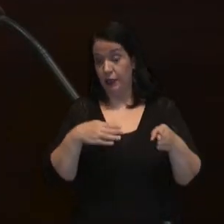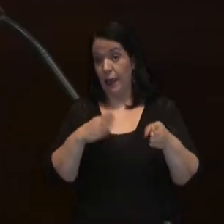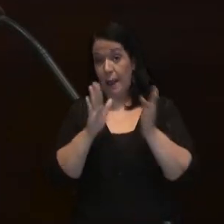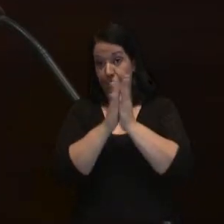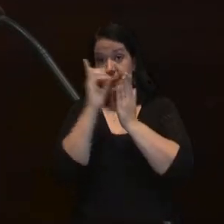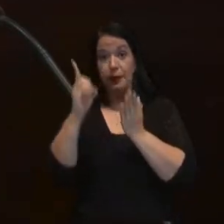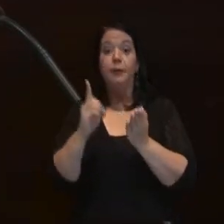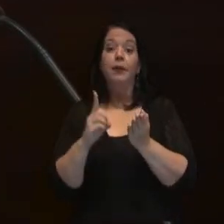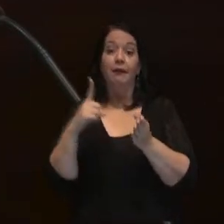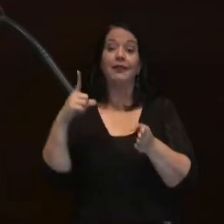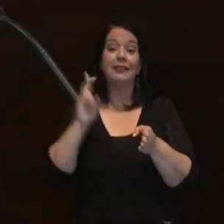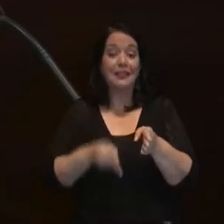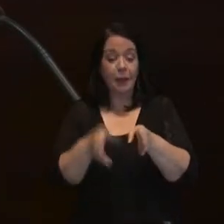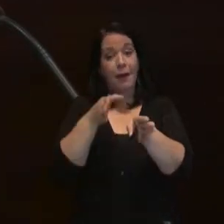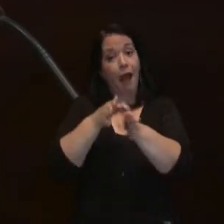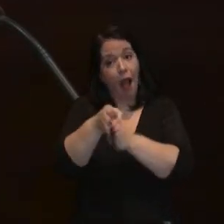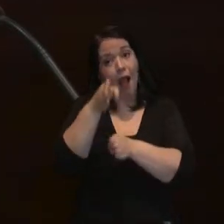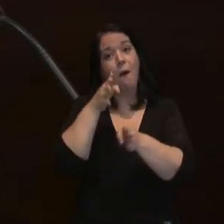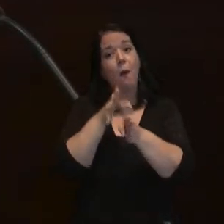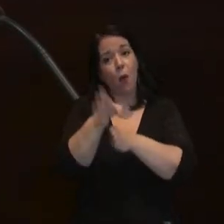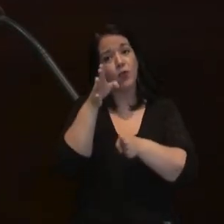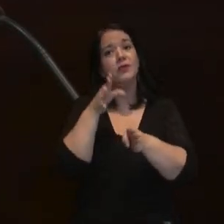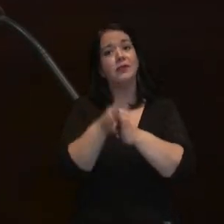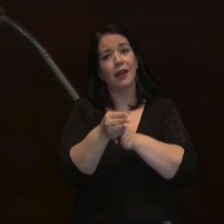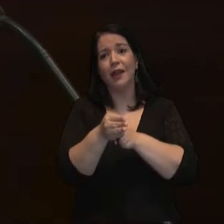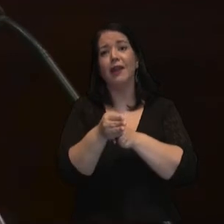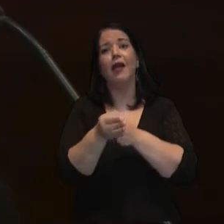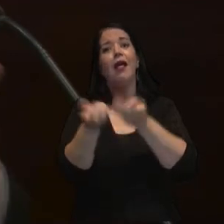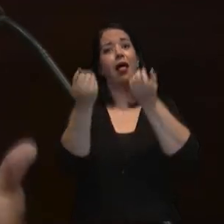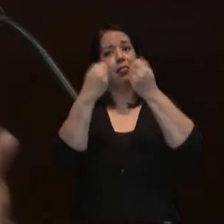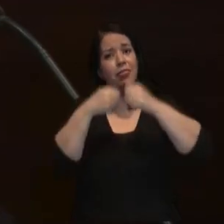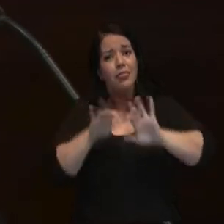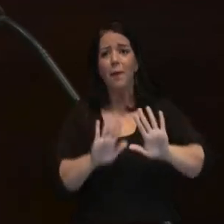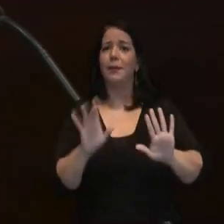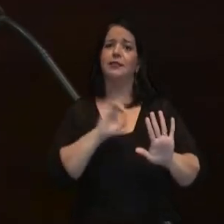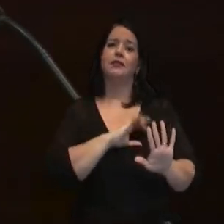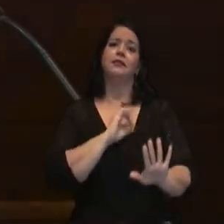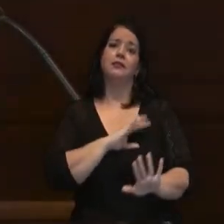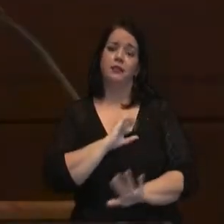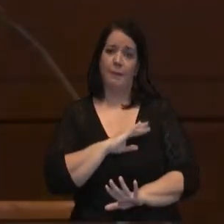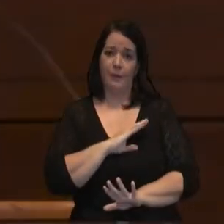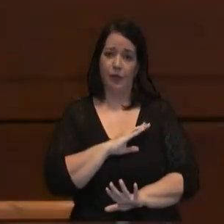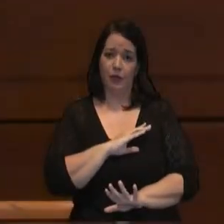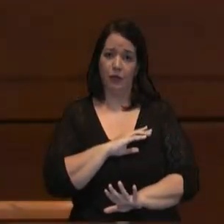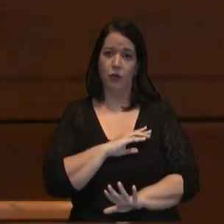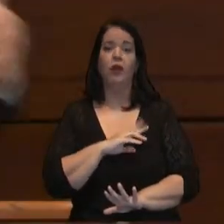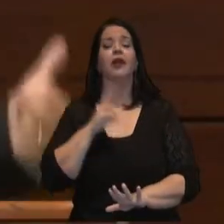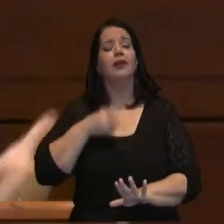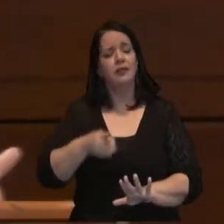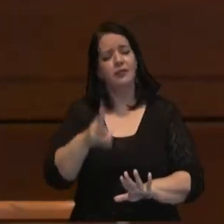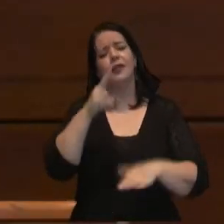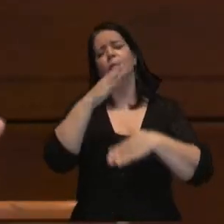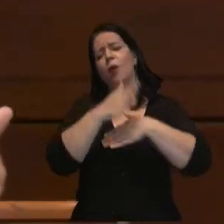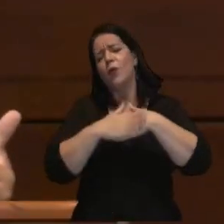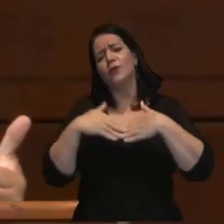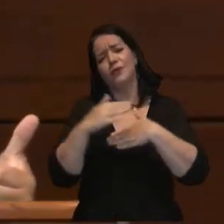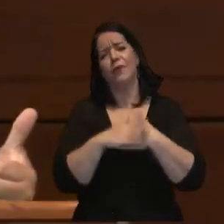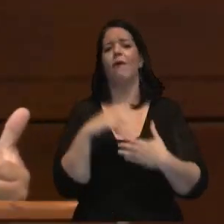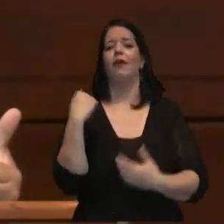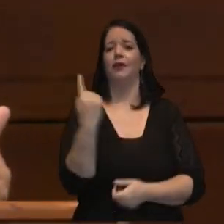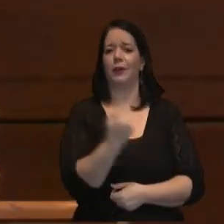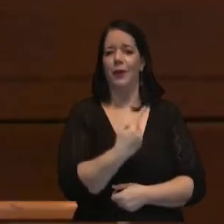Bíblia, mas sempre ela vem acompanhada de uma declaração consoladora. Veja que coisa